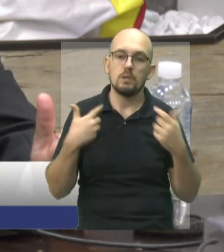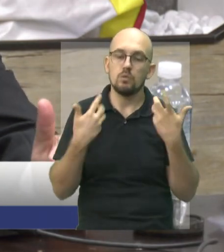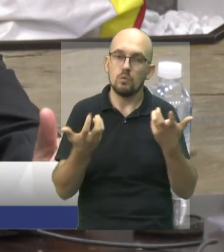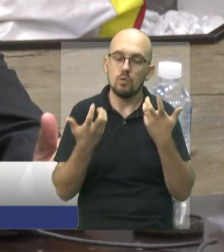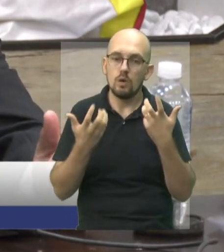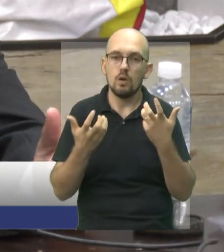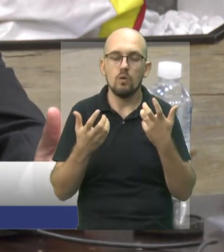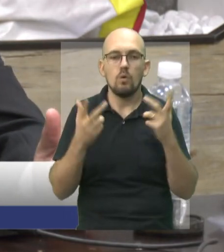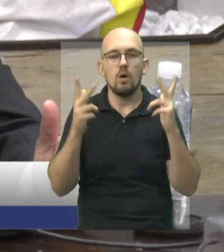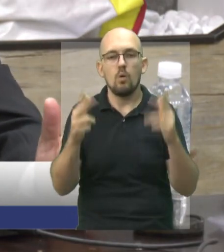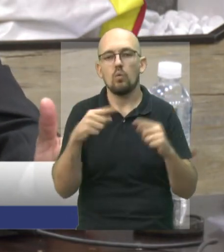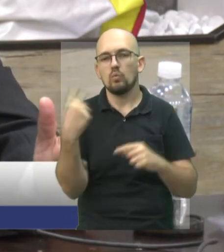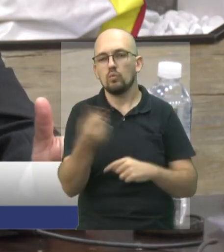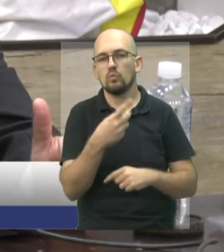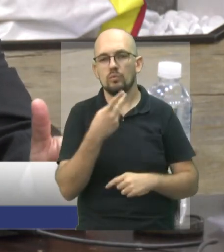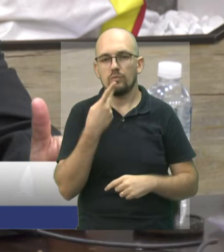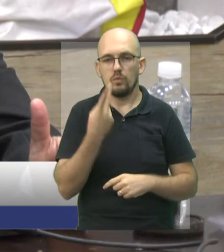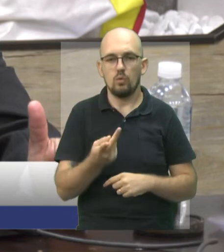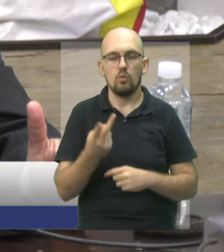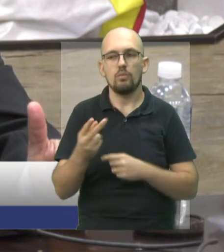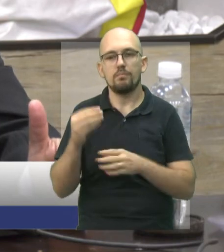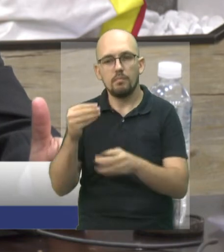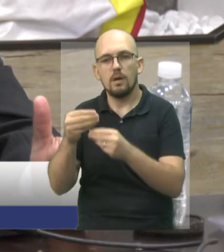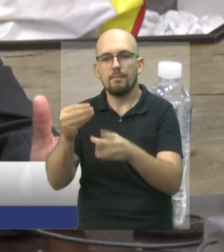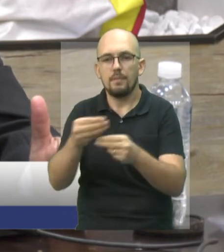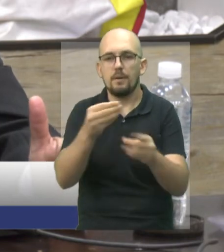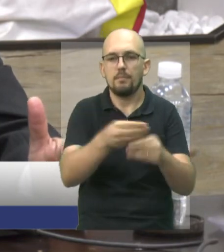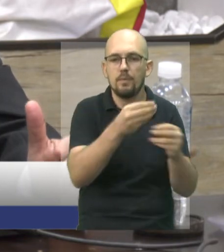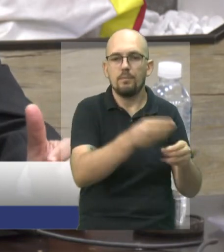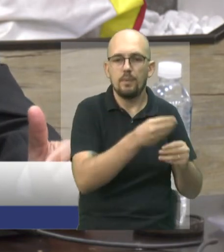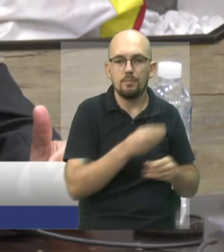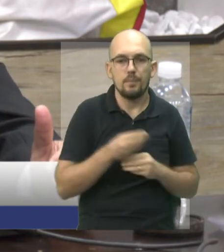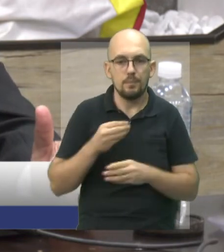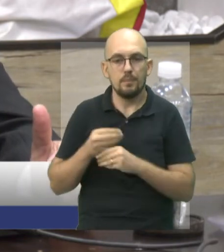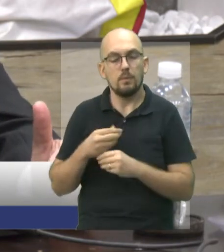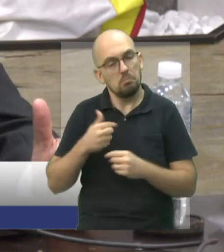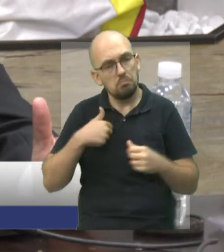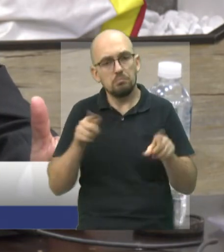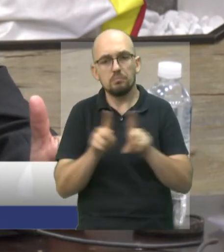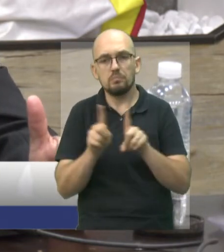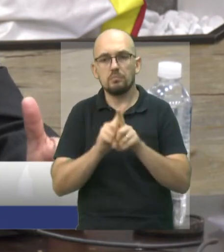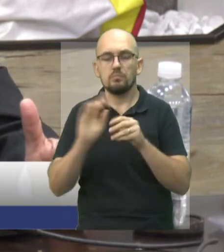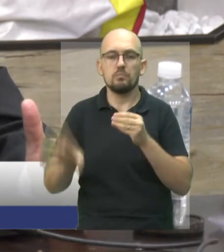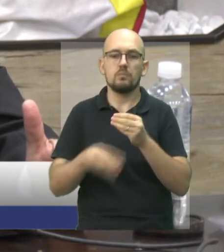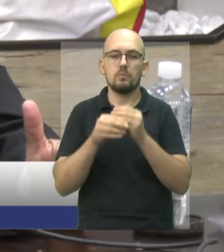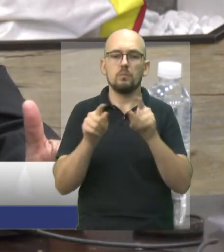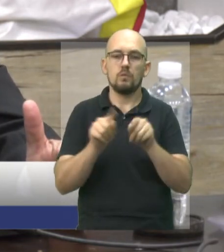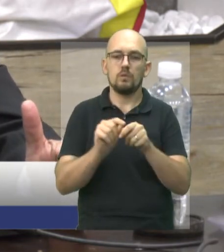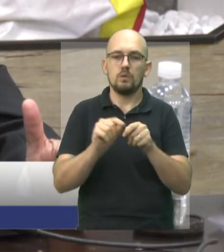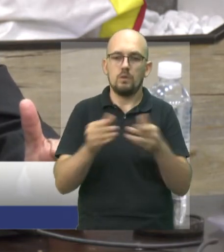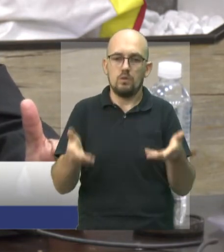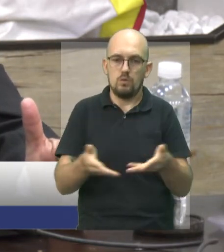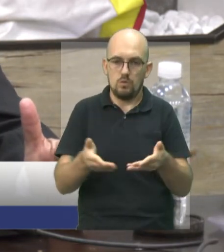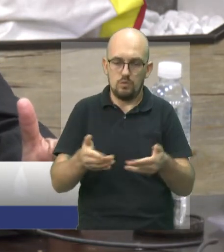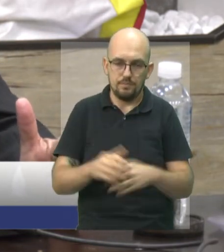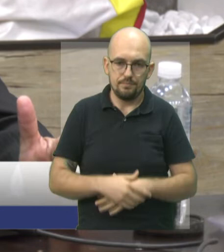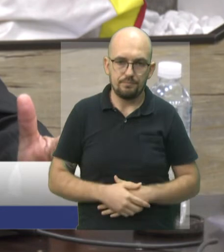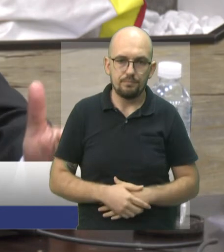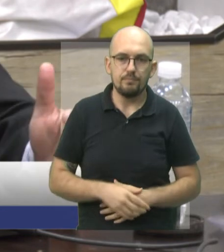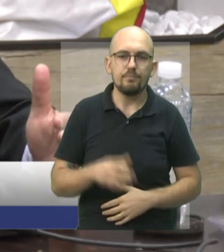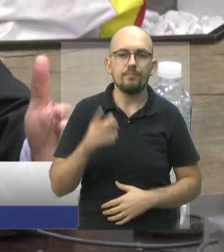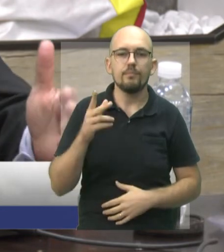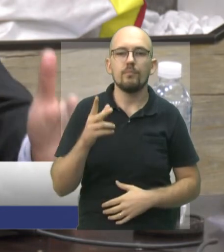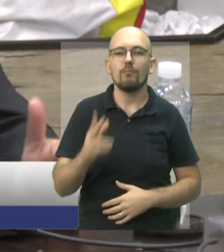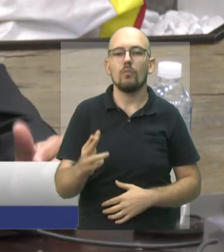mundo fez as suas considerações, não poderia deixar fazer a minha também, como foi